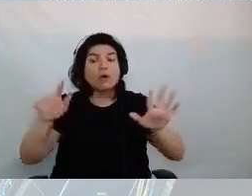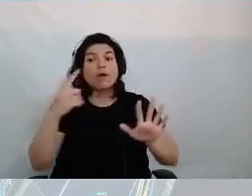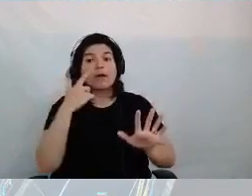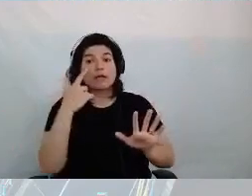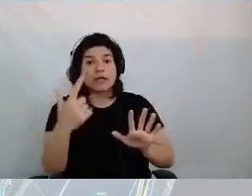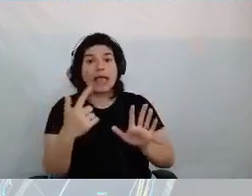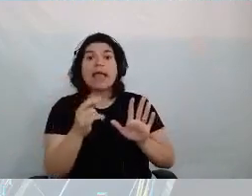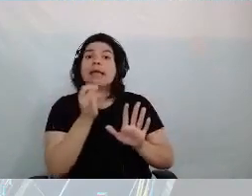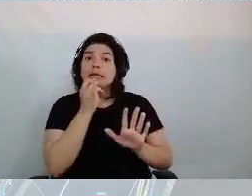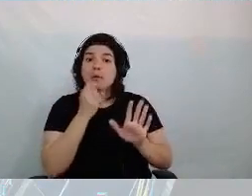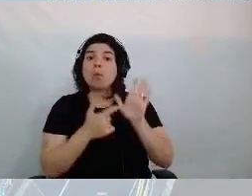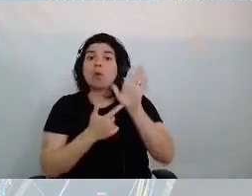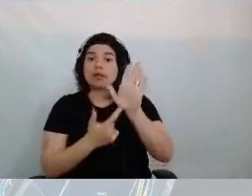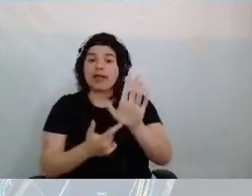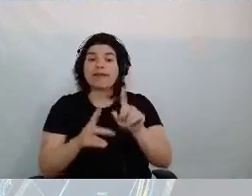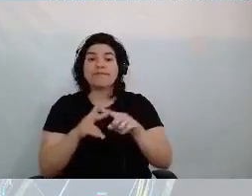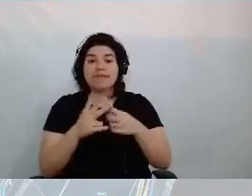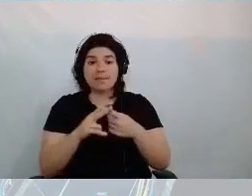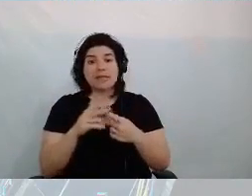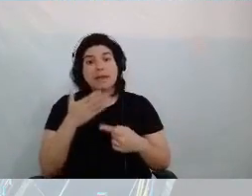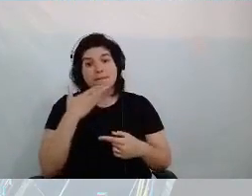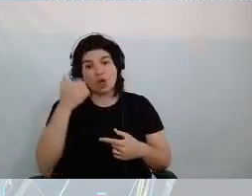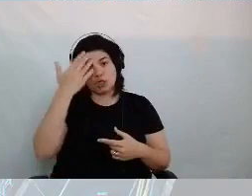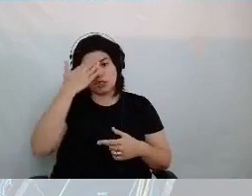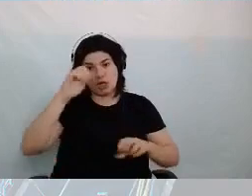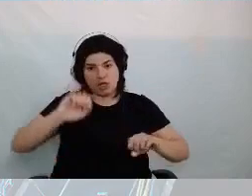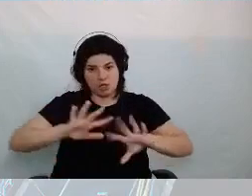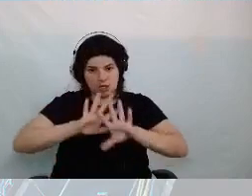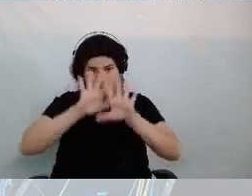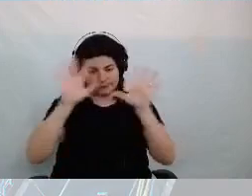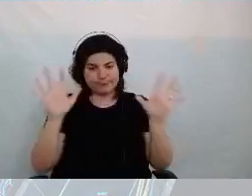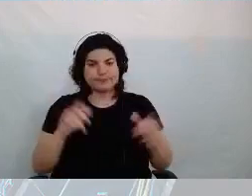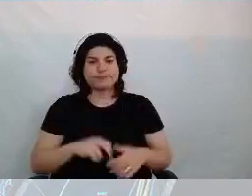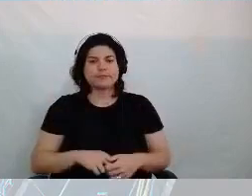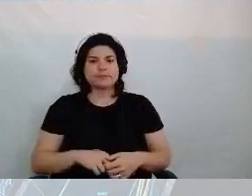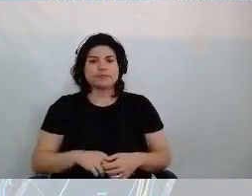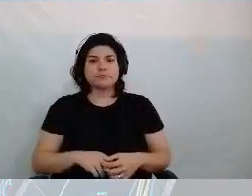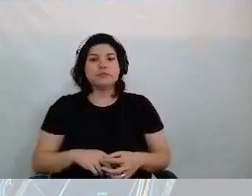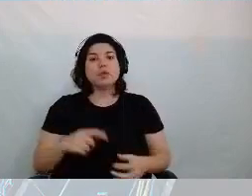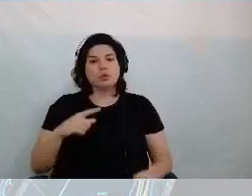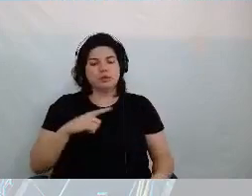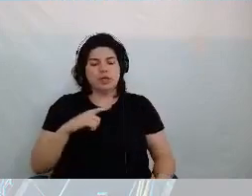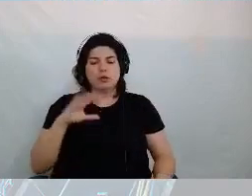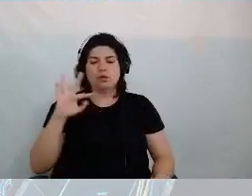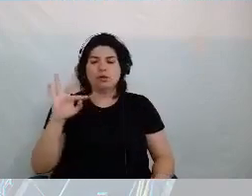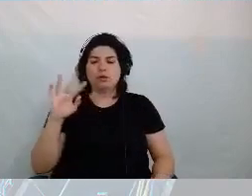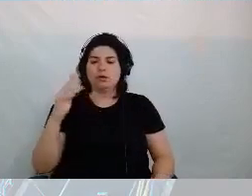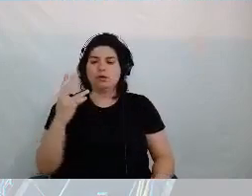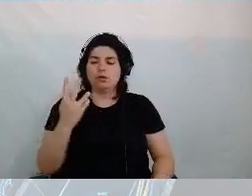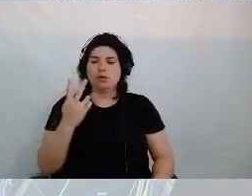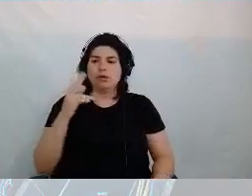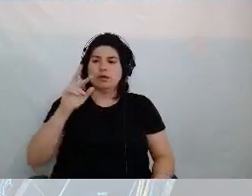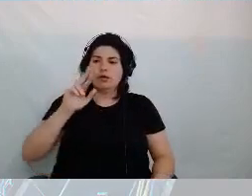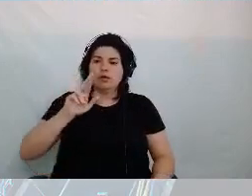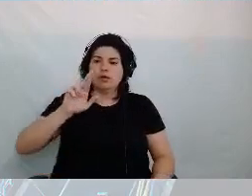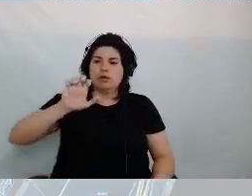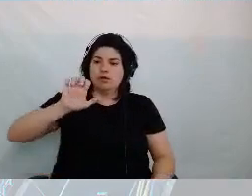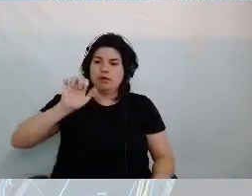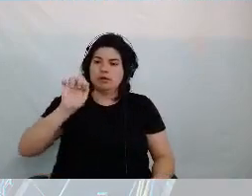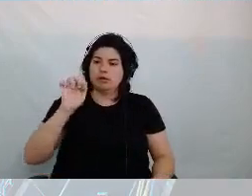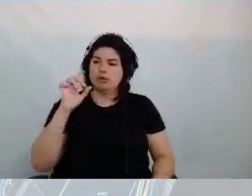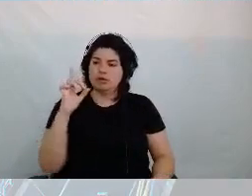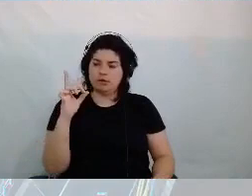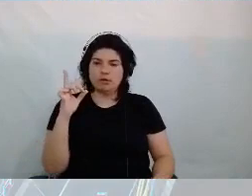melhor. Quando eu tenho uma thread, e dentro da thread eu tenho requests embaixo dela, está